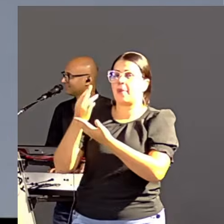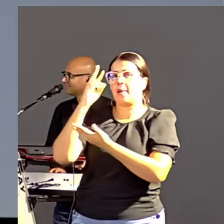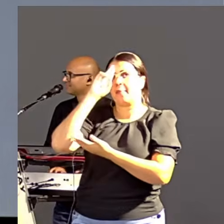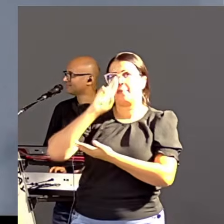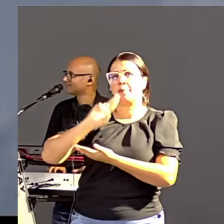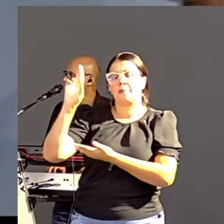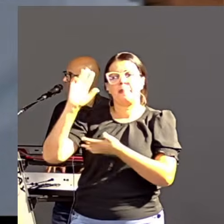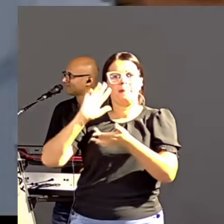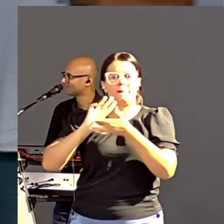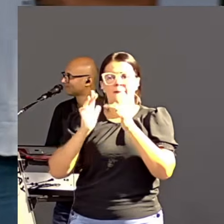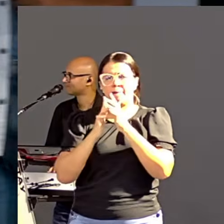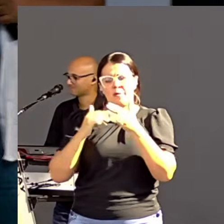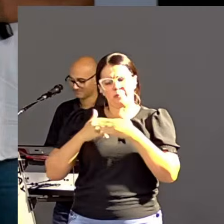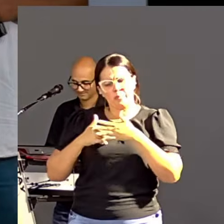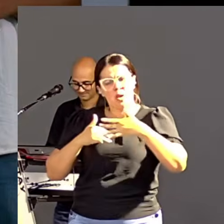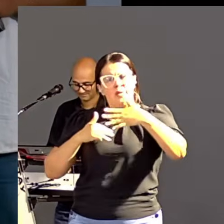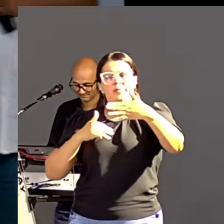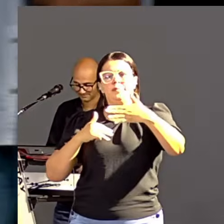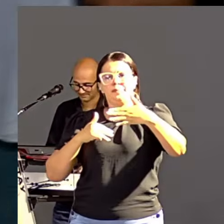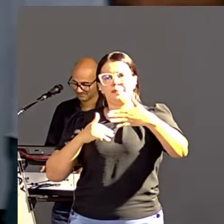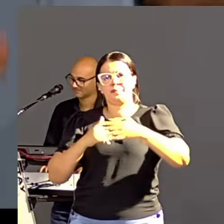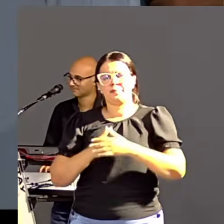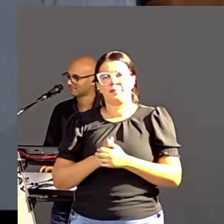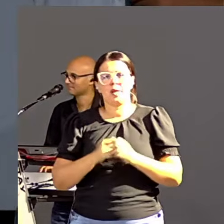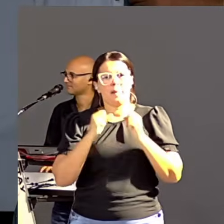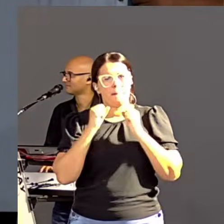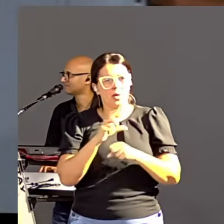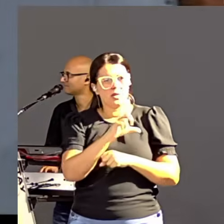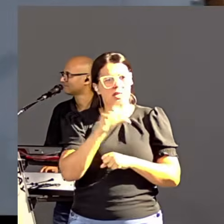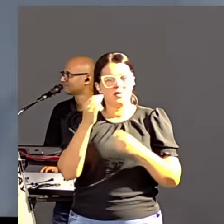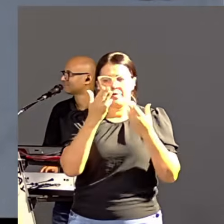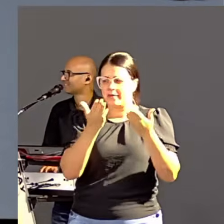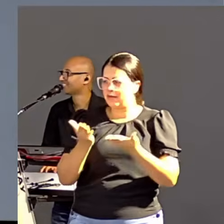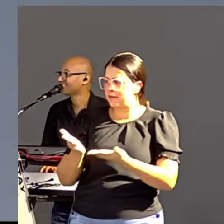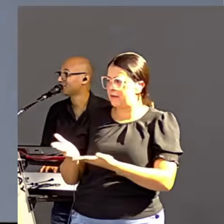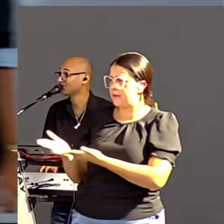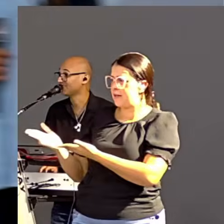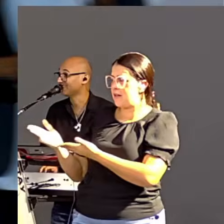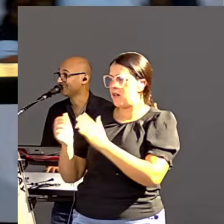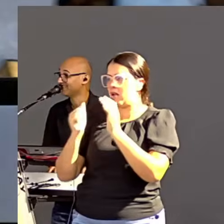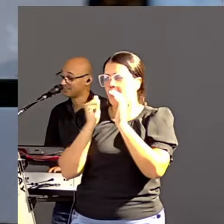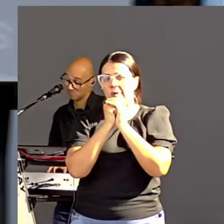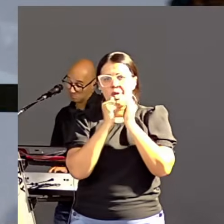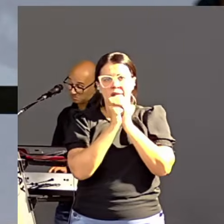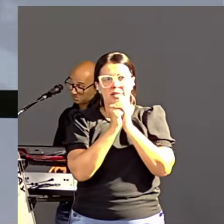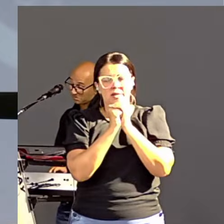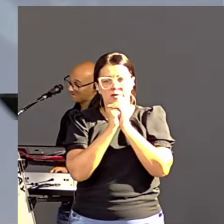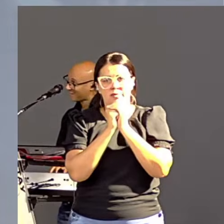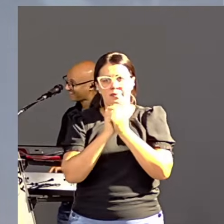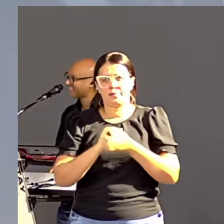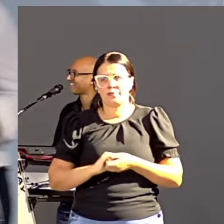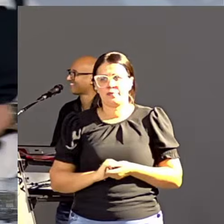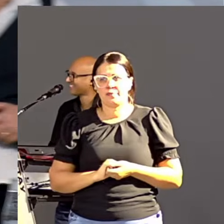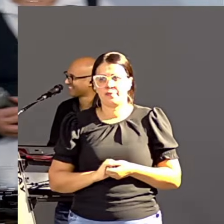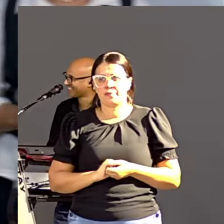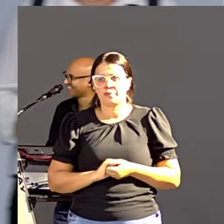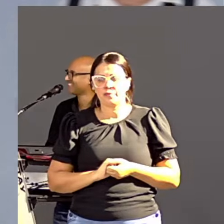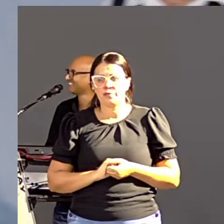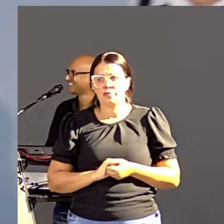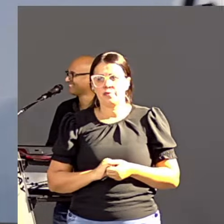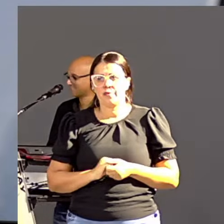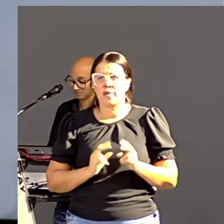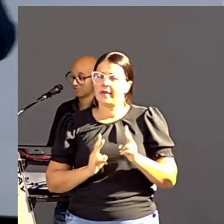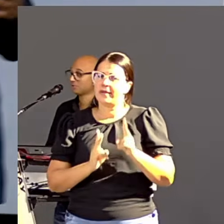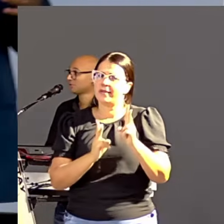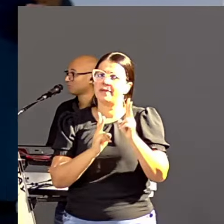qualquer momento, daqui para frente, tá? Você pode sair do seu lugar e vir aqui na frente, a gente vai fazer essa oração de confissão. É assim, pastor?